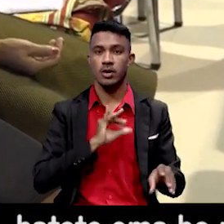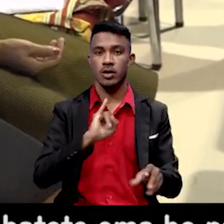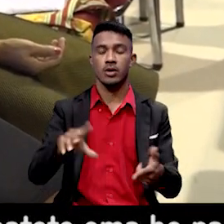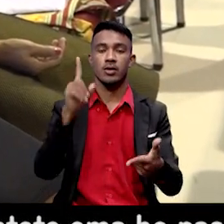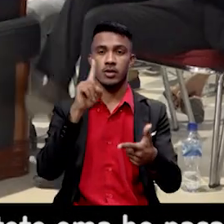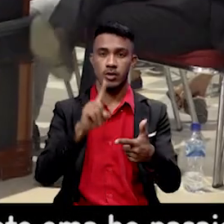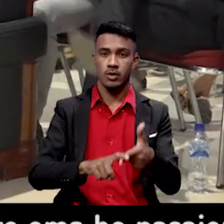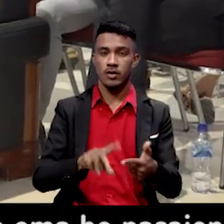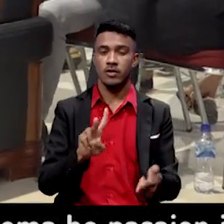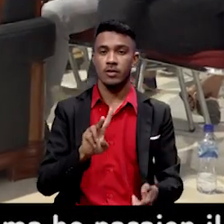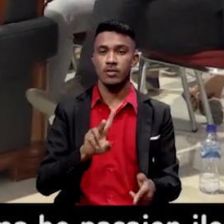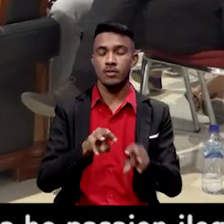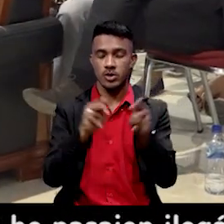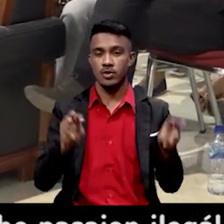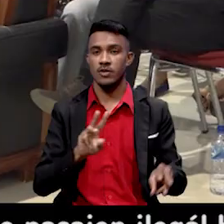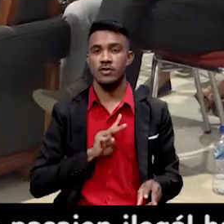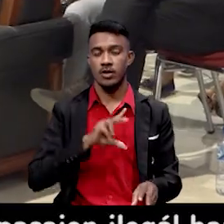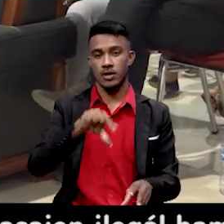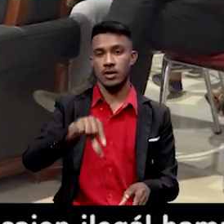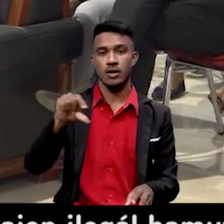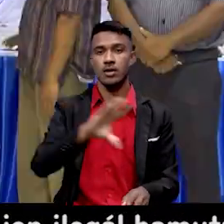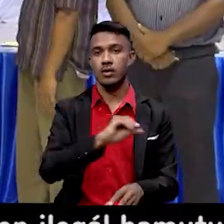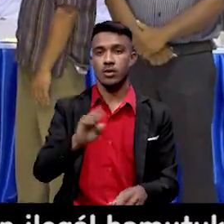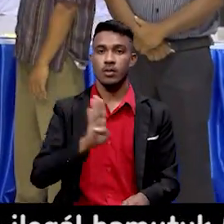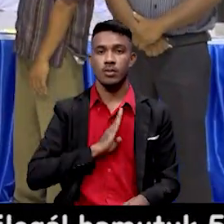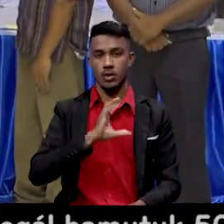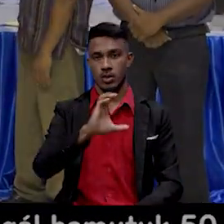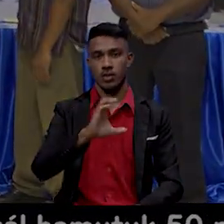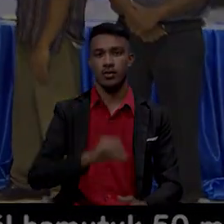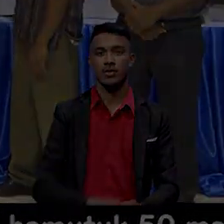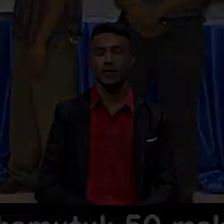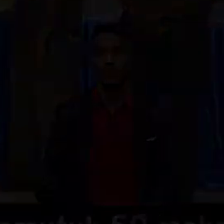Wikeke, no manang nain datolu kusi munisipiu Baukau. Aderi Tusimenes, GMN.